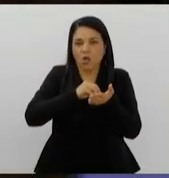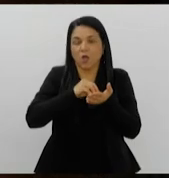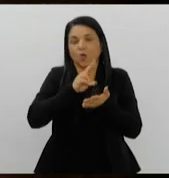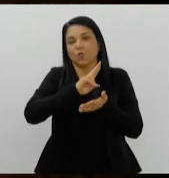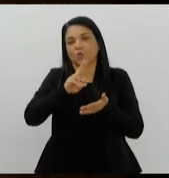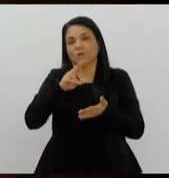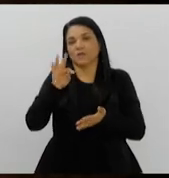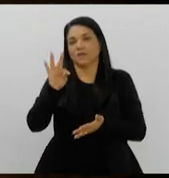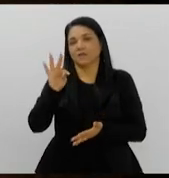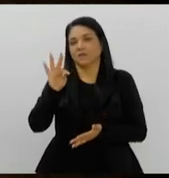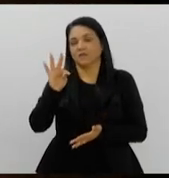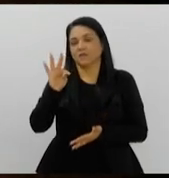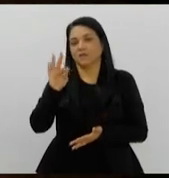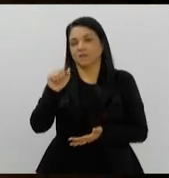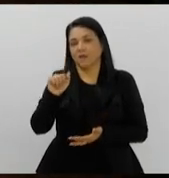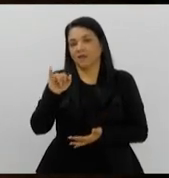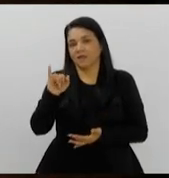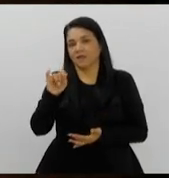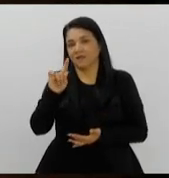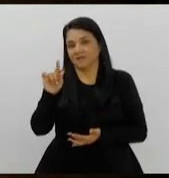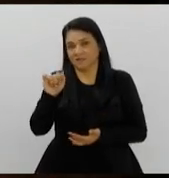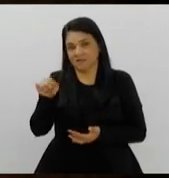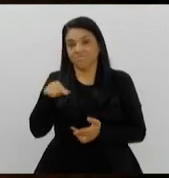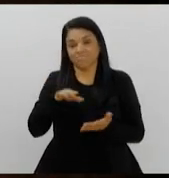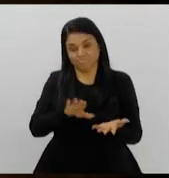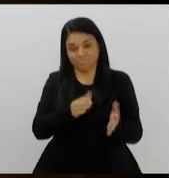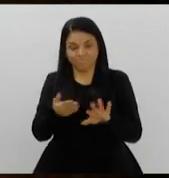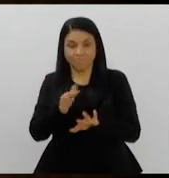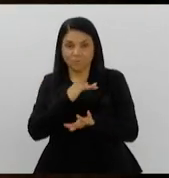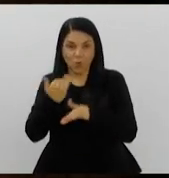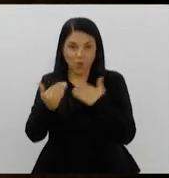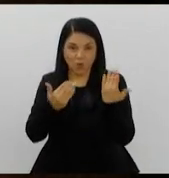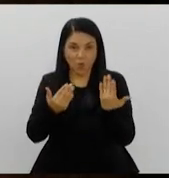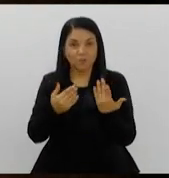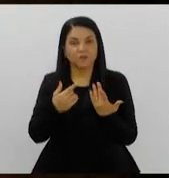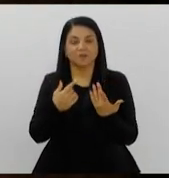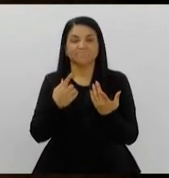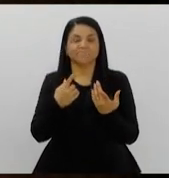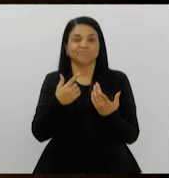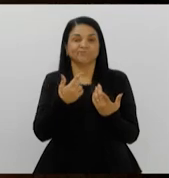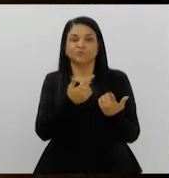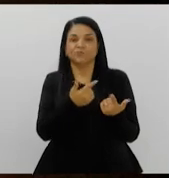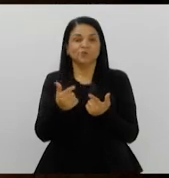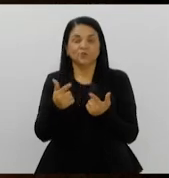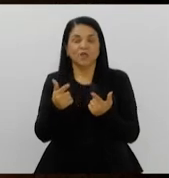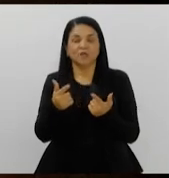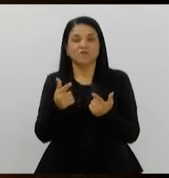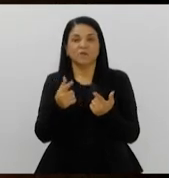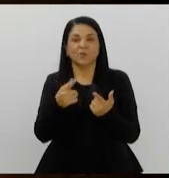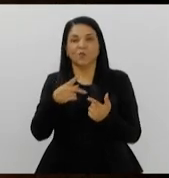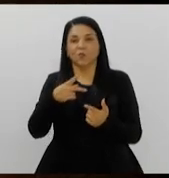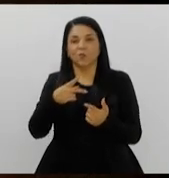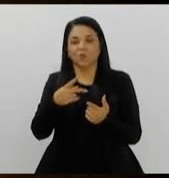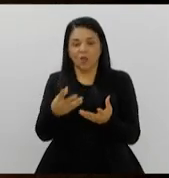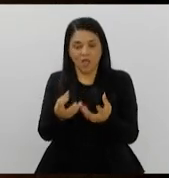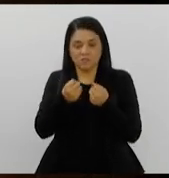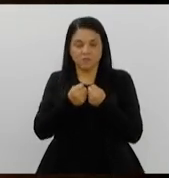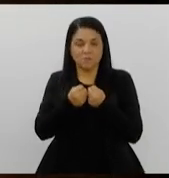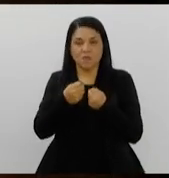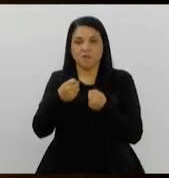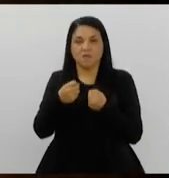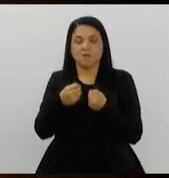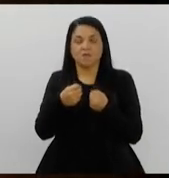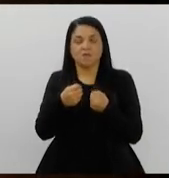Thaísa, que é uma menina que morreu exatamente por não ter recebido a tempo o prontuário, mostrando as complicações que